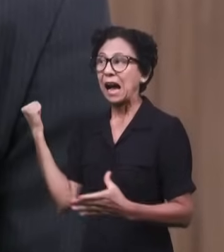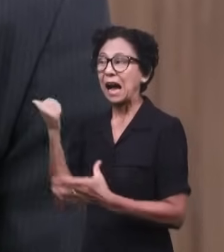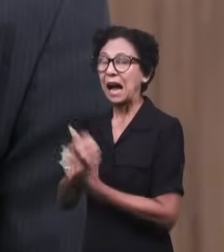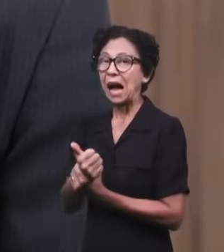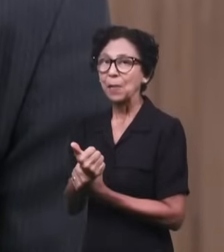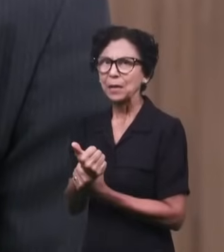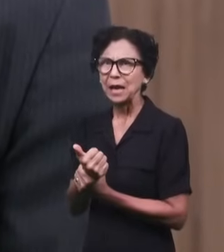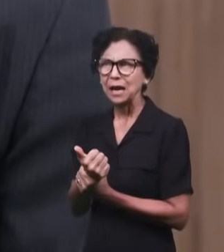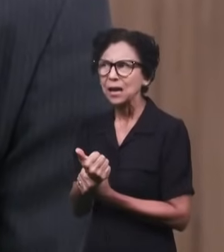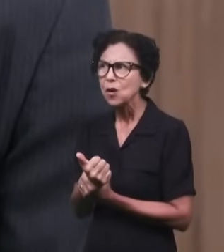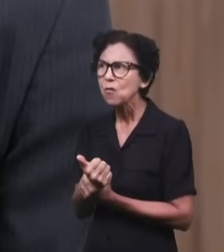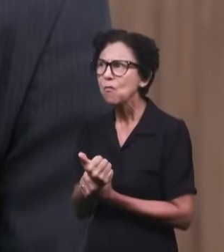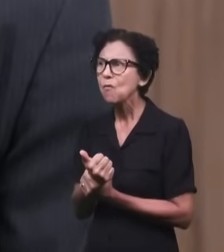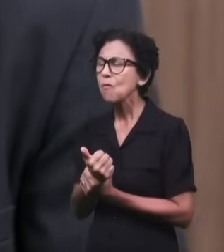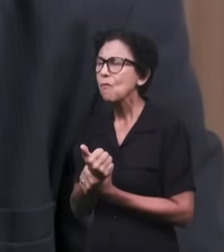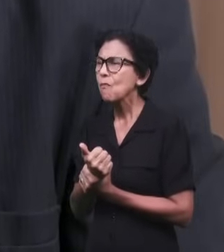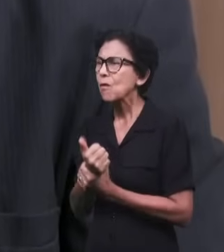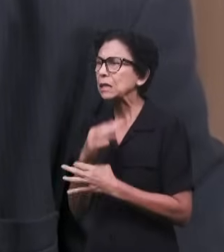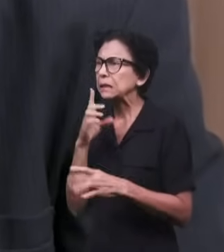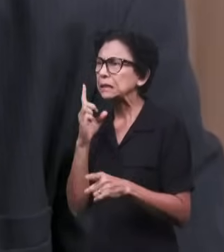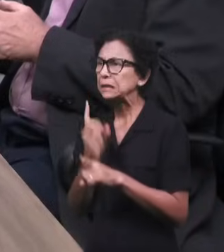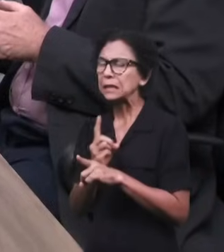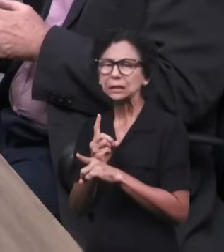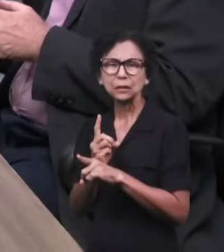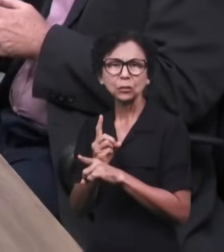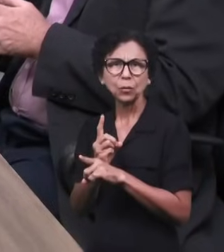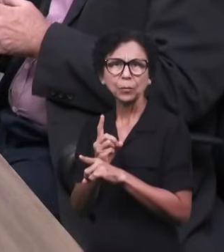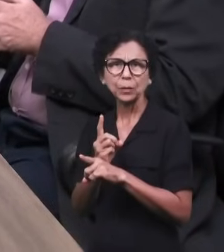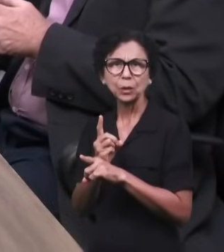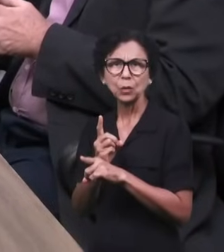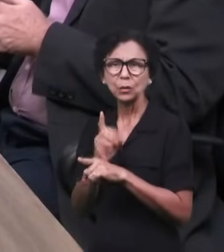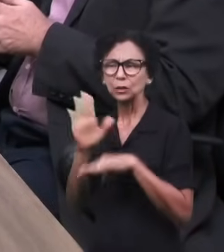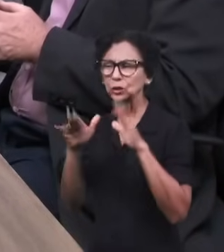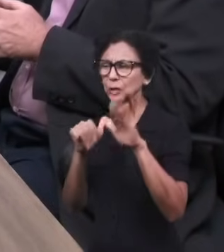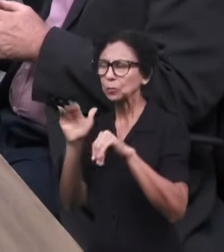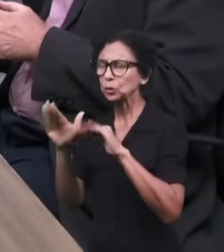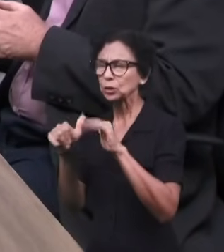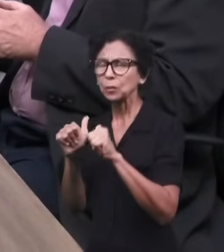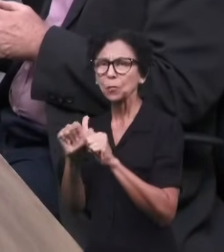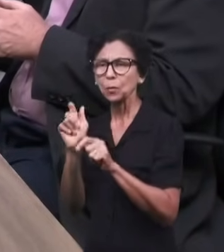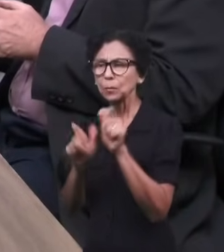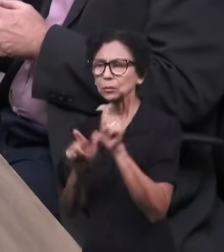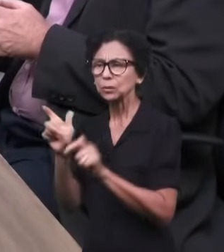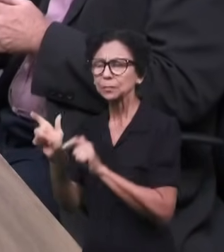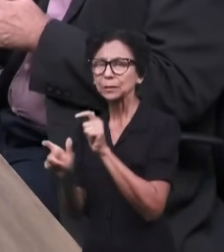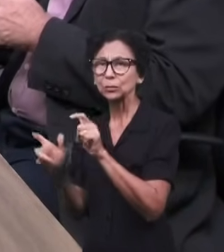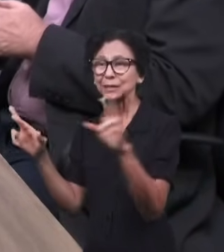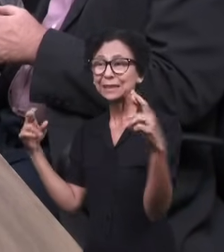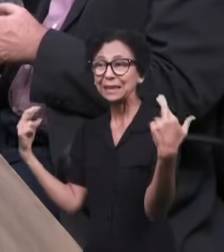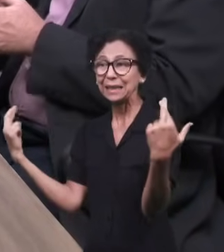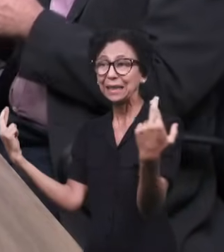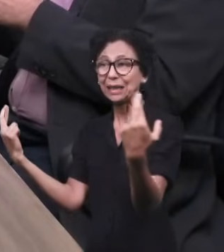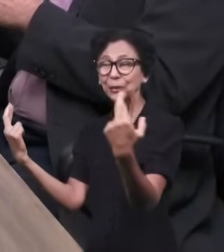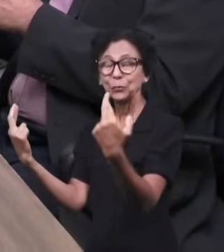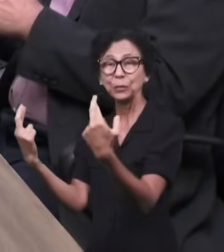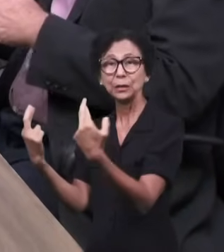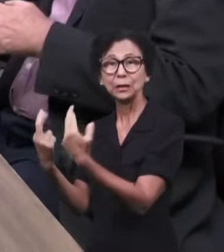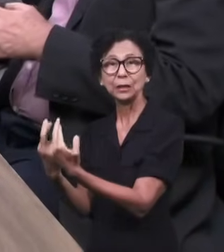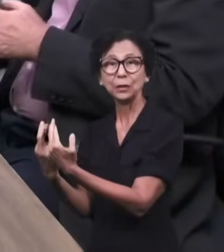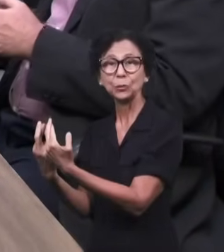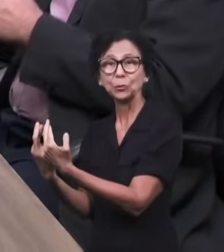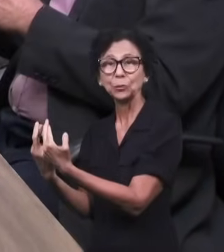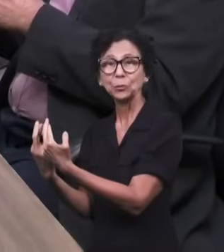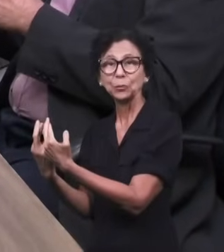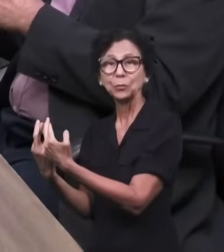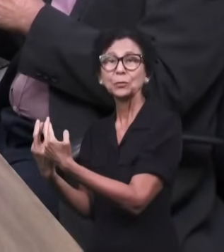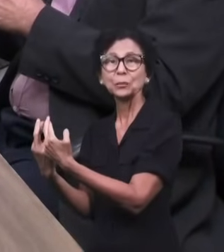Isso é importante, isso mostra corpo, né? Isso mostra uma igreja, né? Aqueles que nasceram ali, que